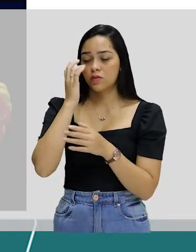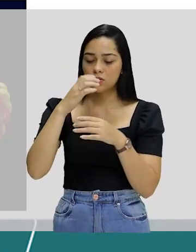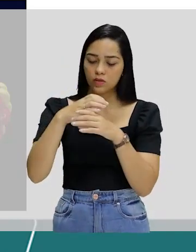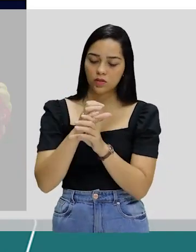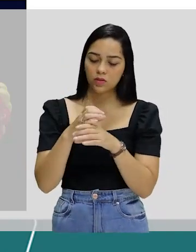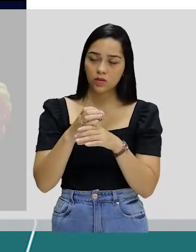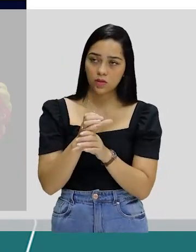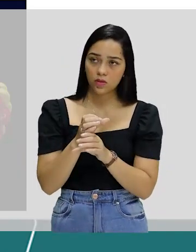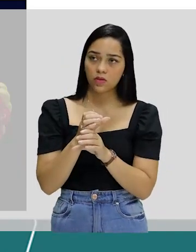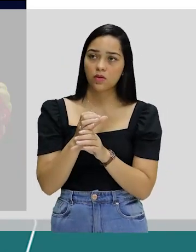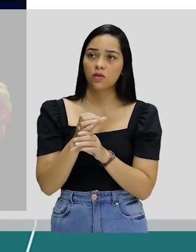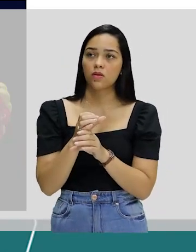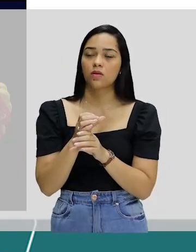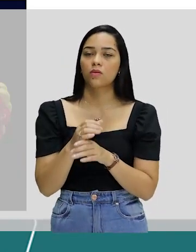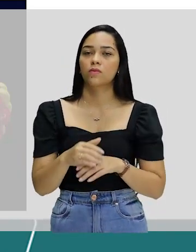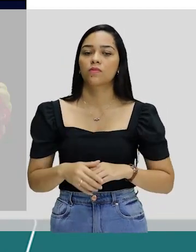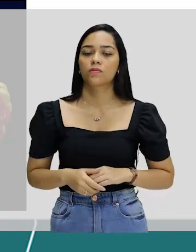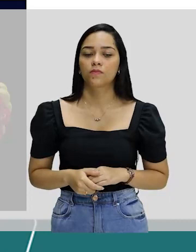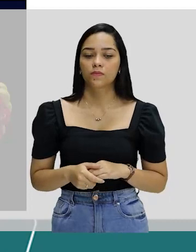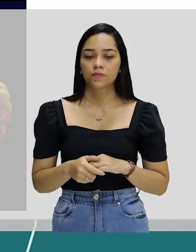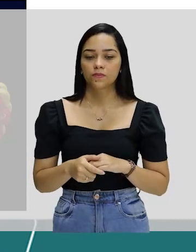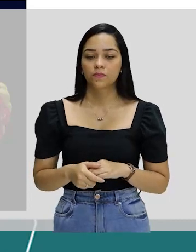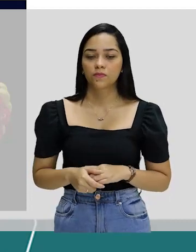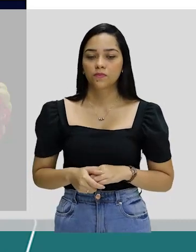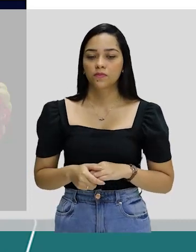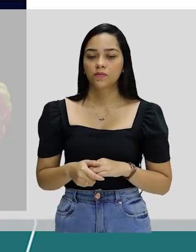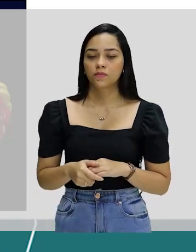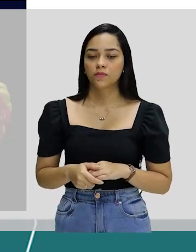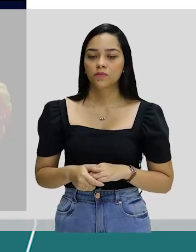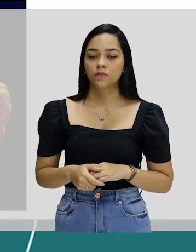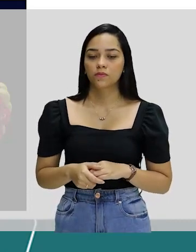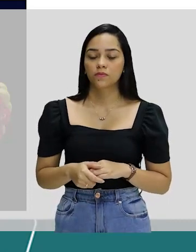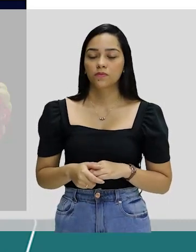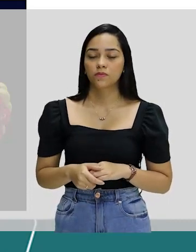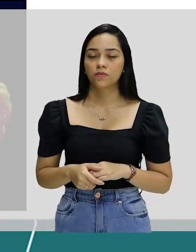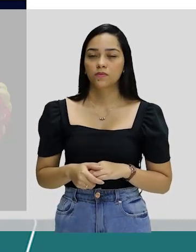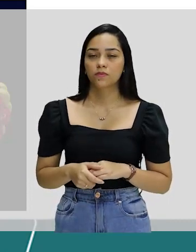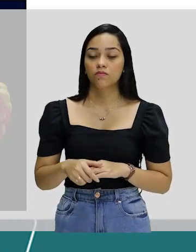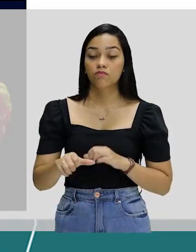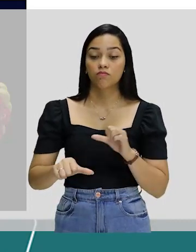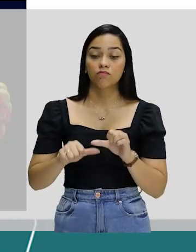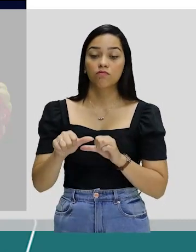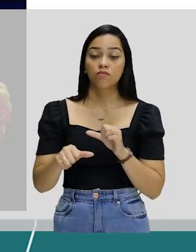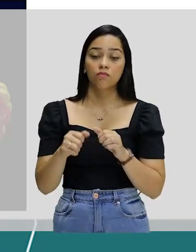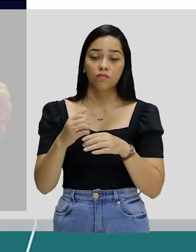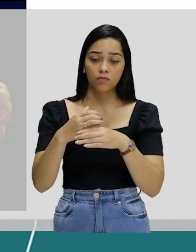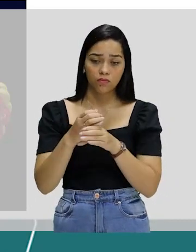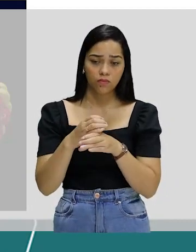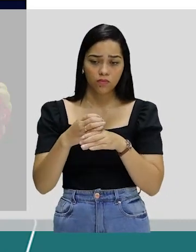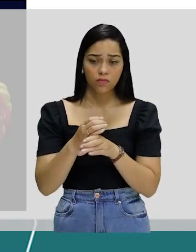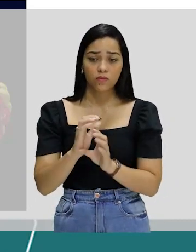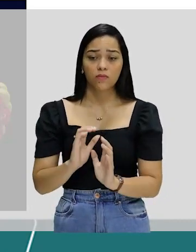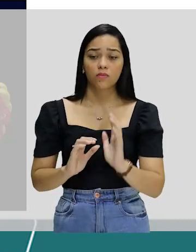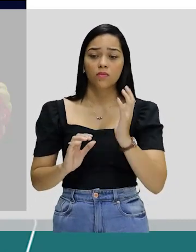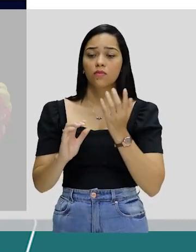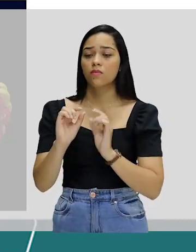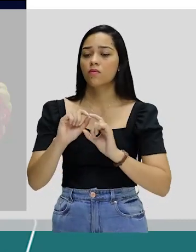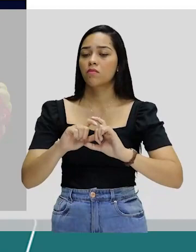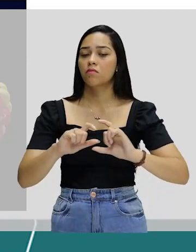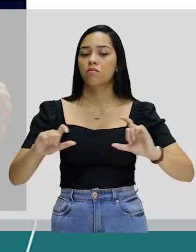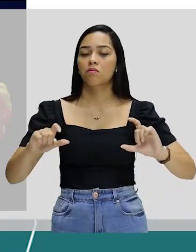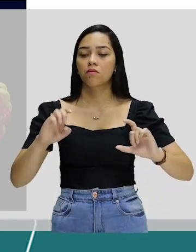laboratórios altamente sofisticados. Uma reação de transmutação artificial ocorre quando